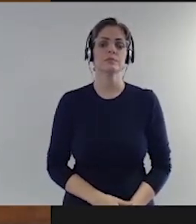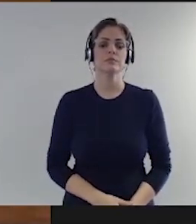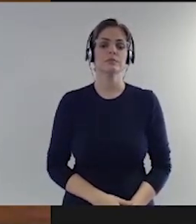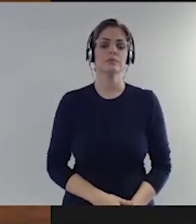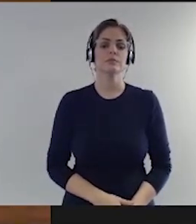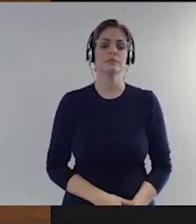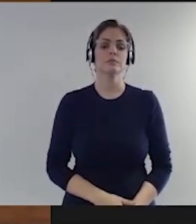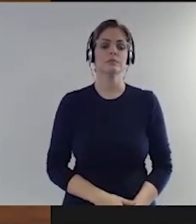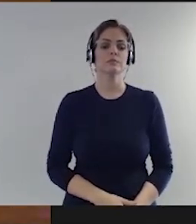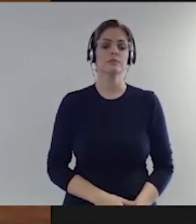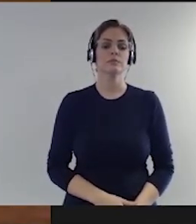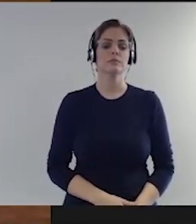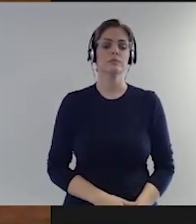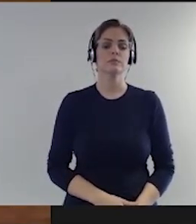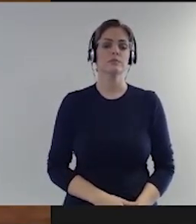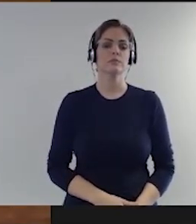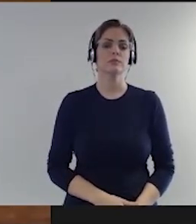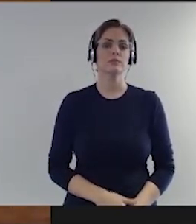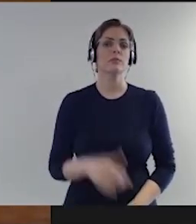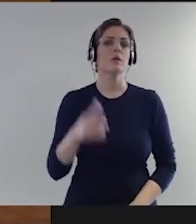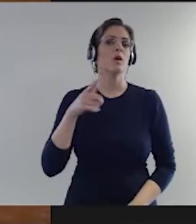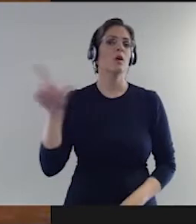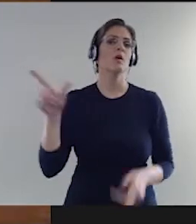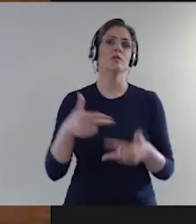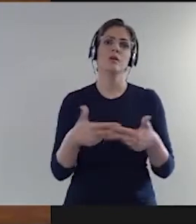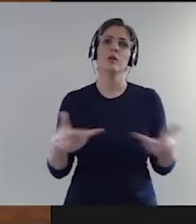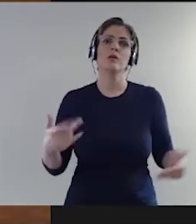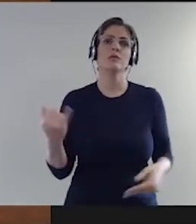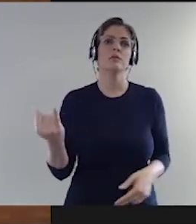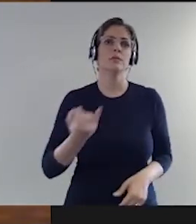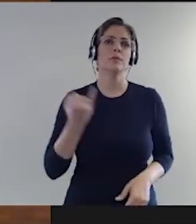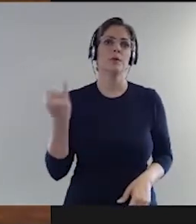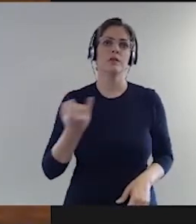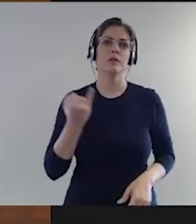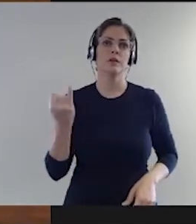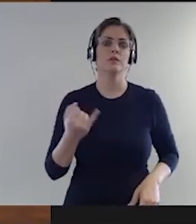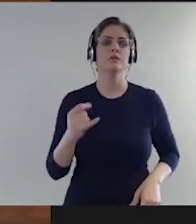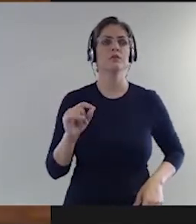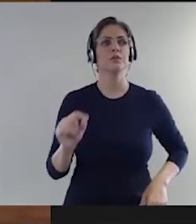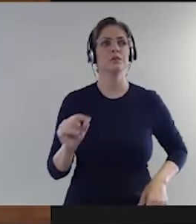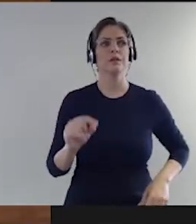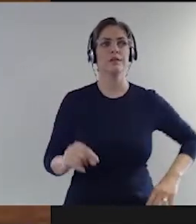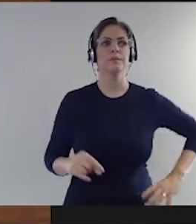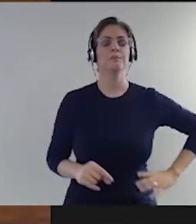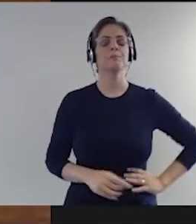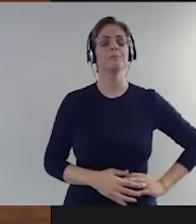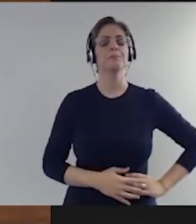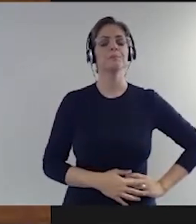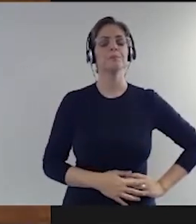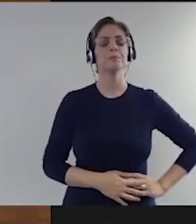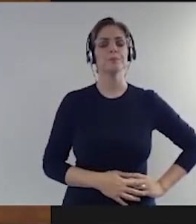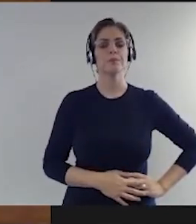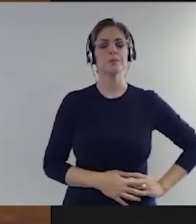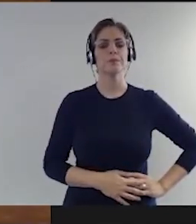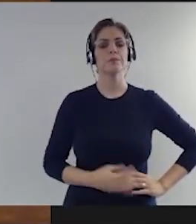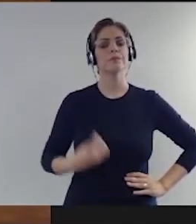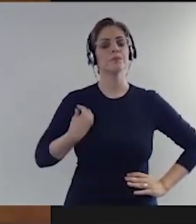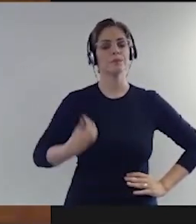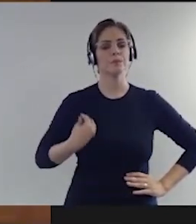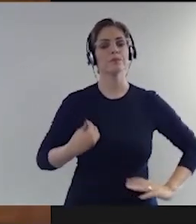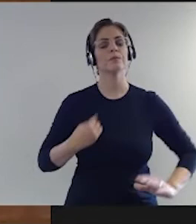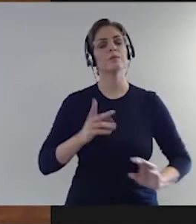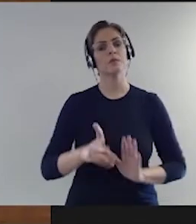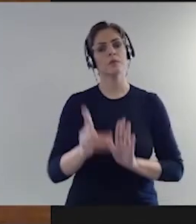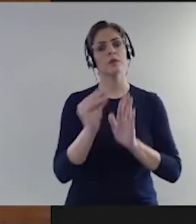Né? Outros pontos importantes se mantiveram no regime transitório, como,